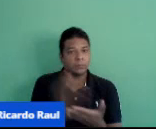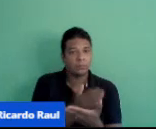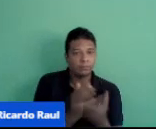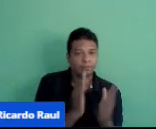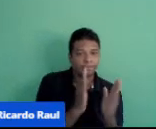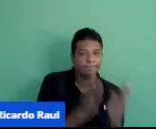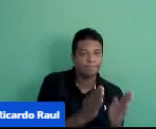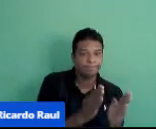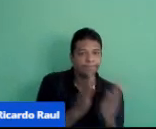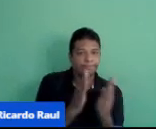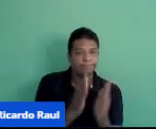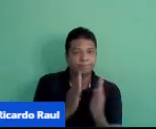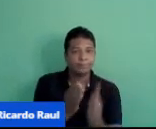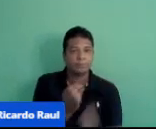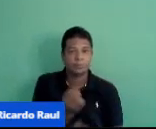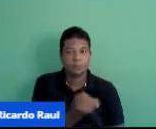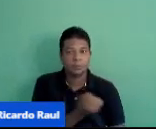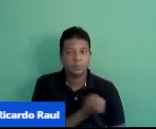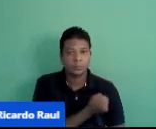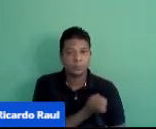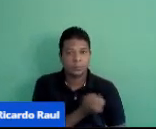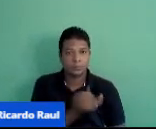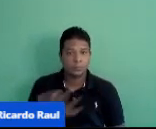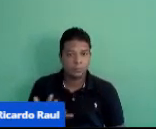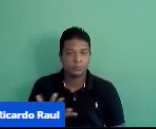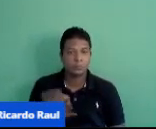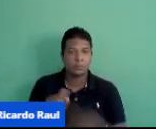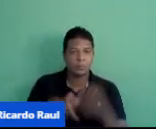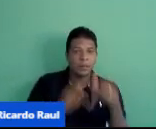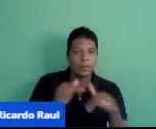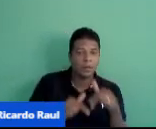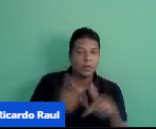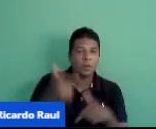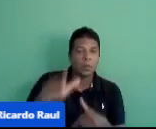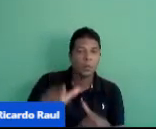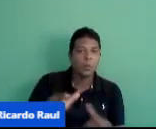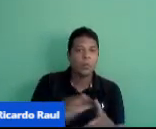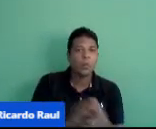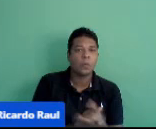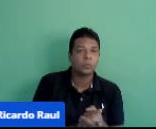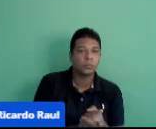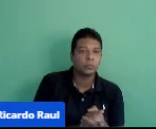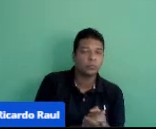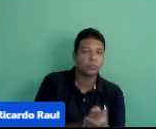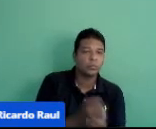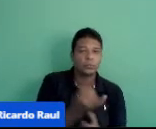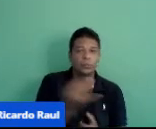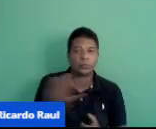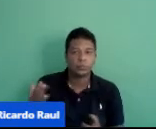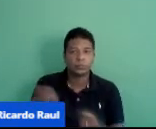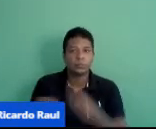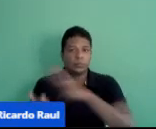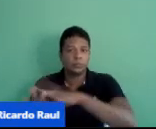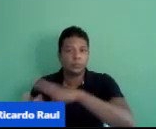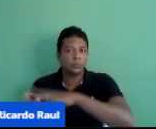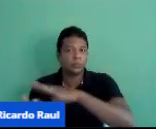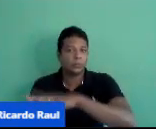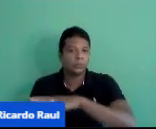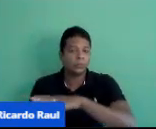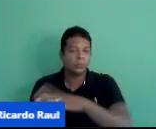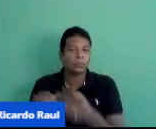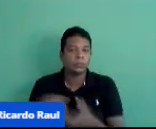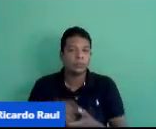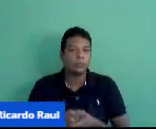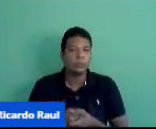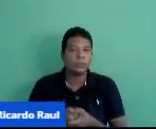sequências numéricas me dão essa possibilidade de trabalhar com algumas operações de inteiros, se eu quisesse, né? Dependendo. Poderia... O intuito, talvez,